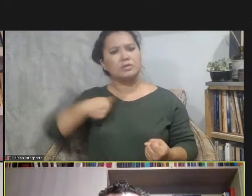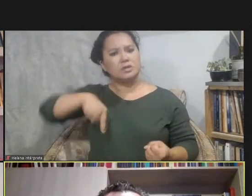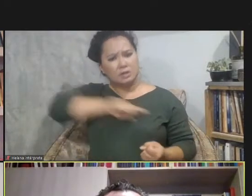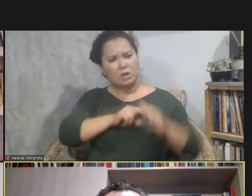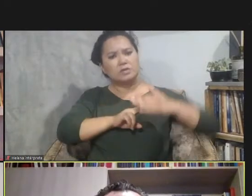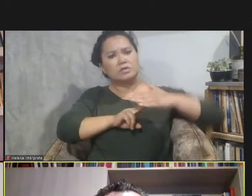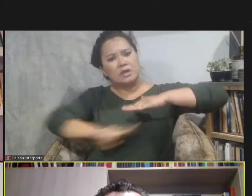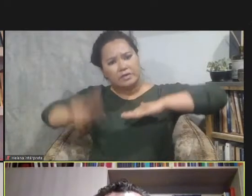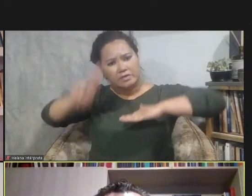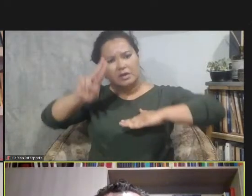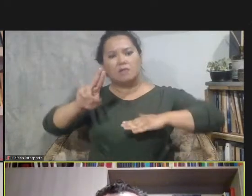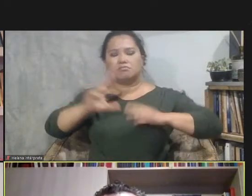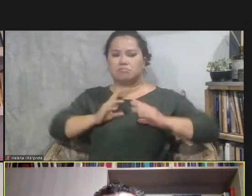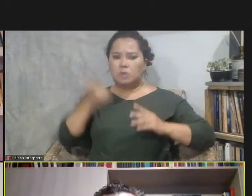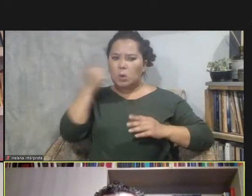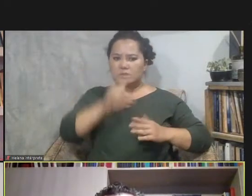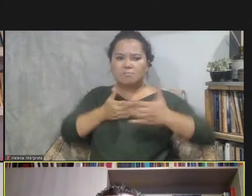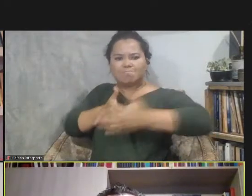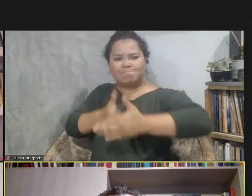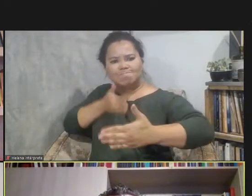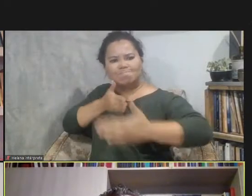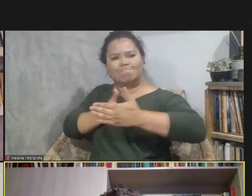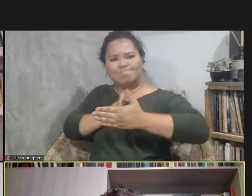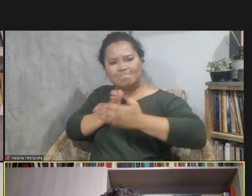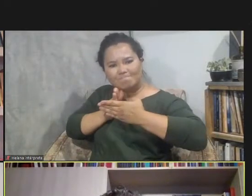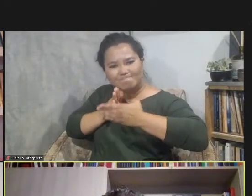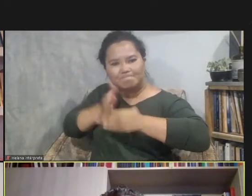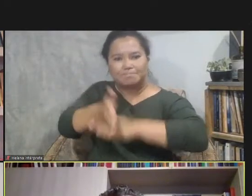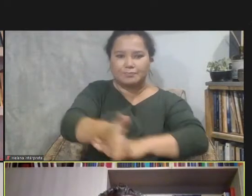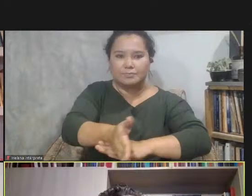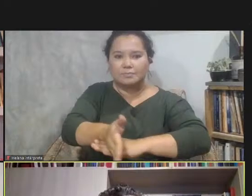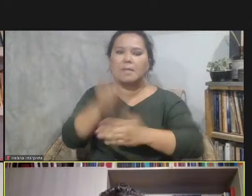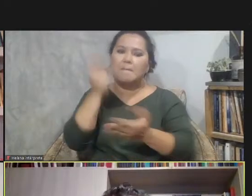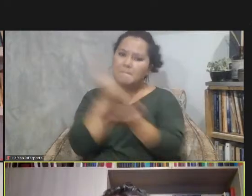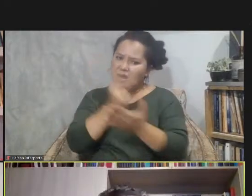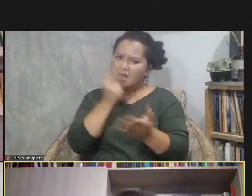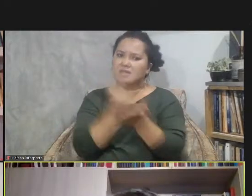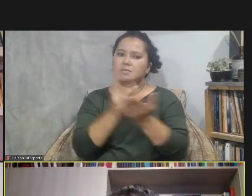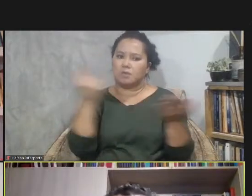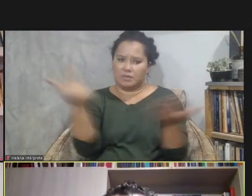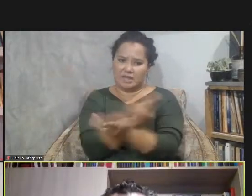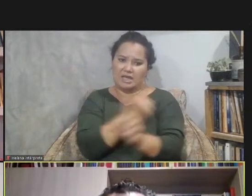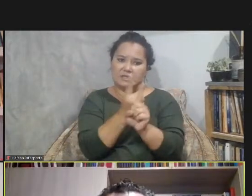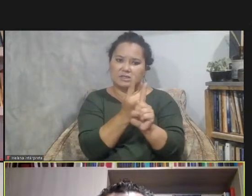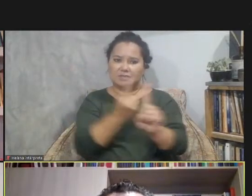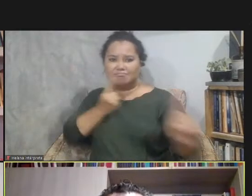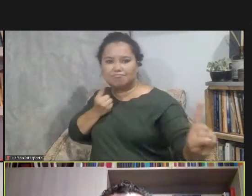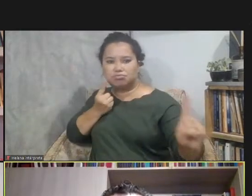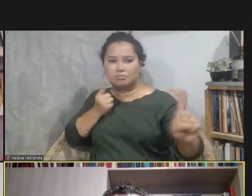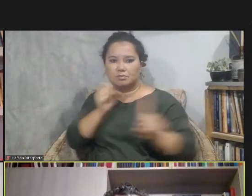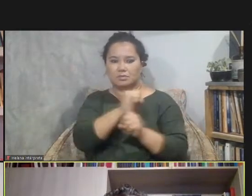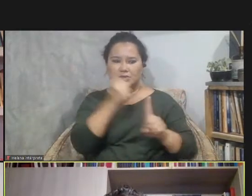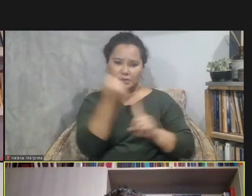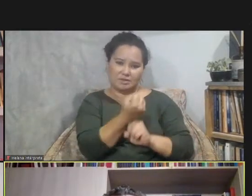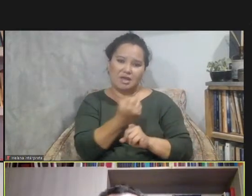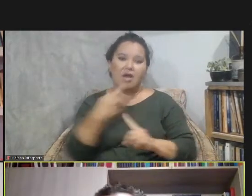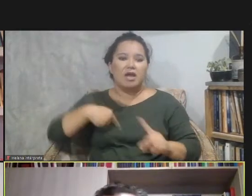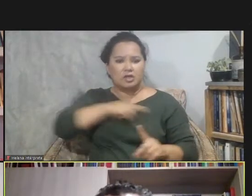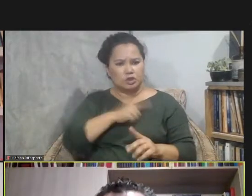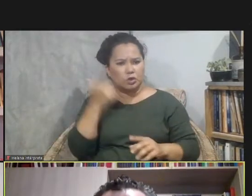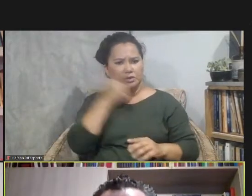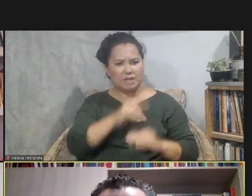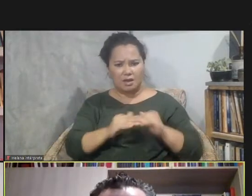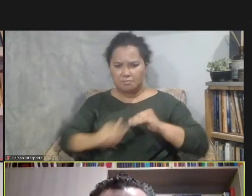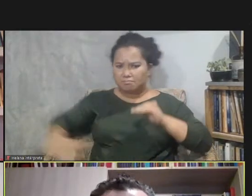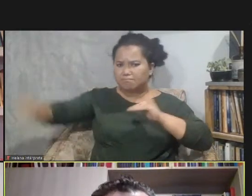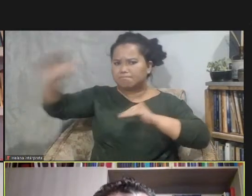também as dificuldades impostas pelo distanciamento social. E supera qualquer outra universidade, qualquer